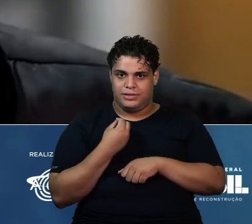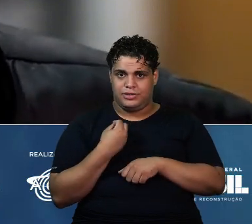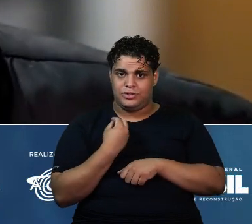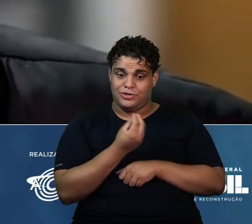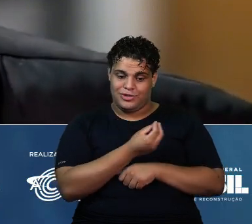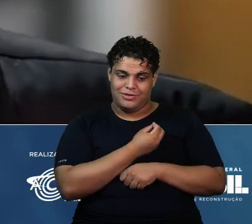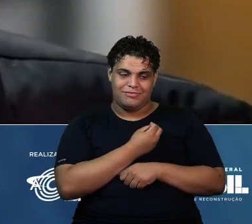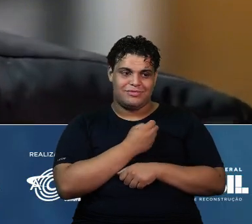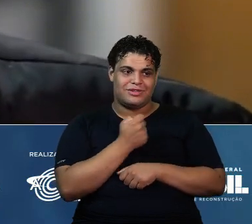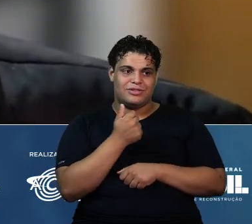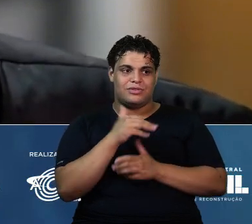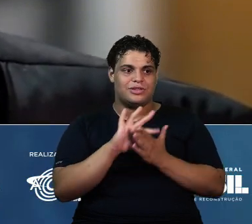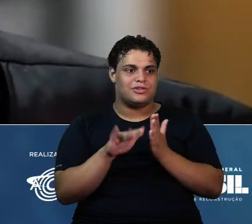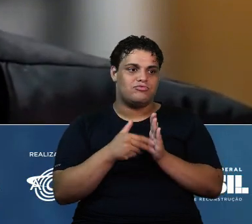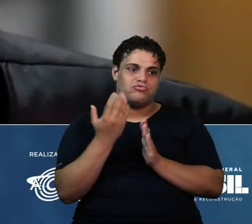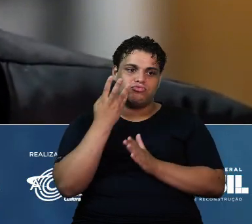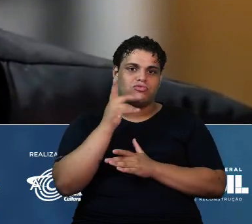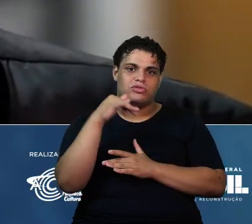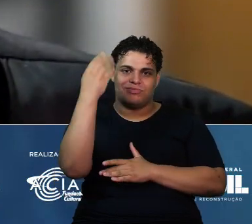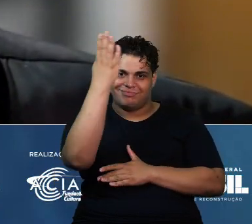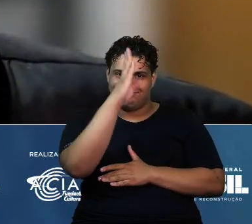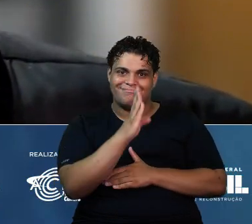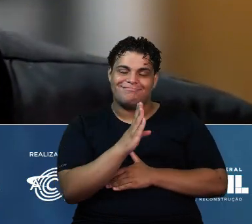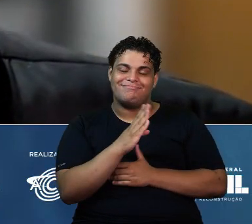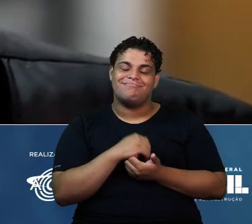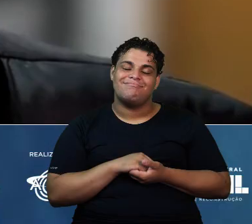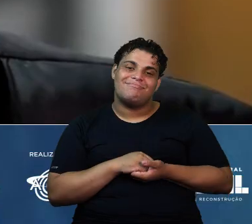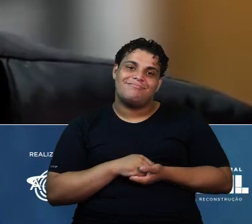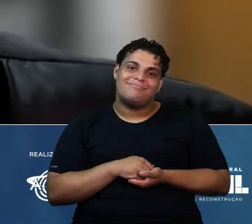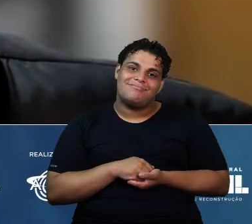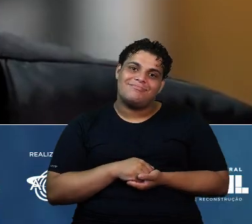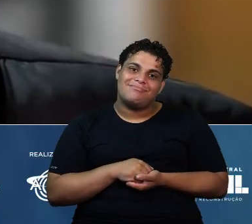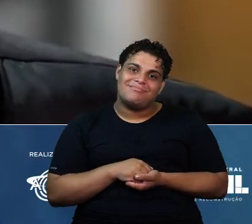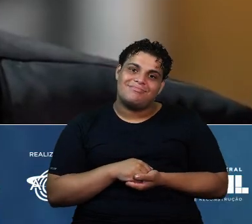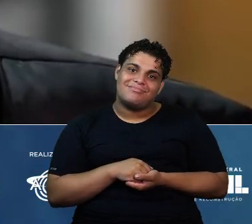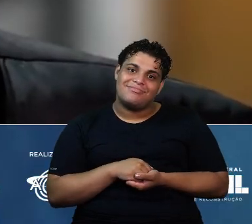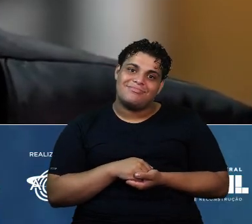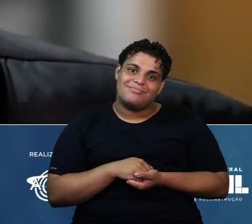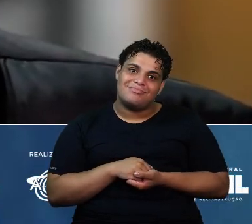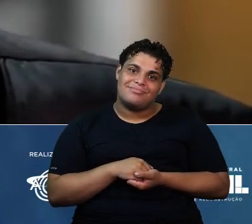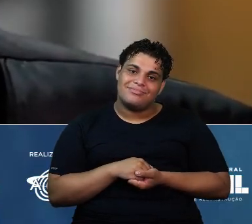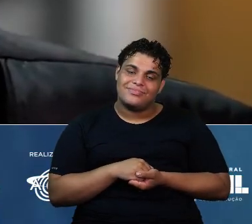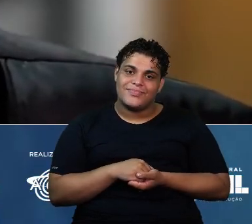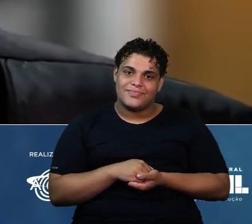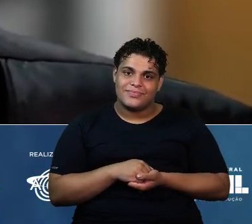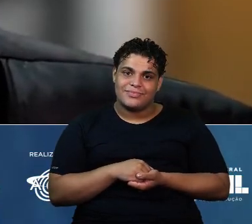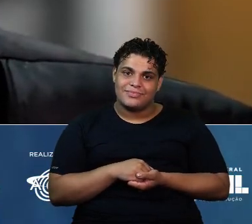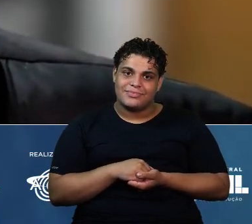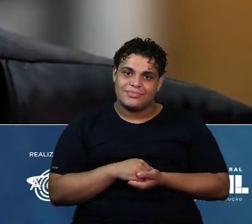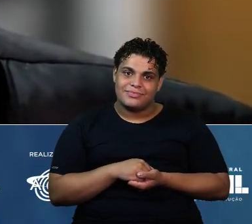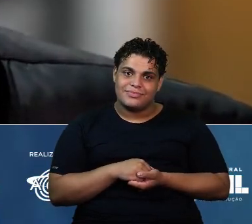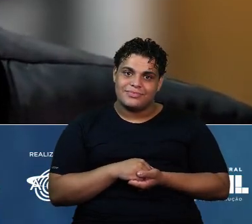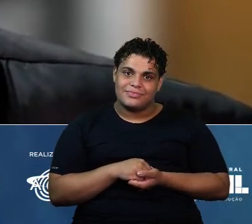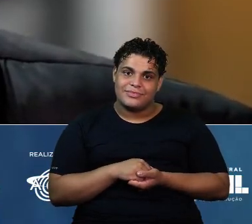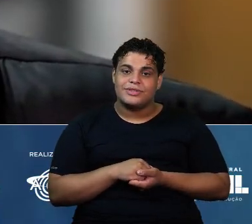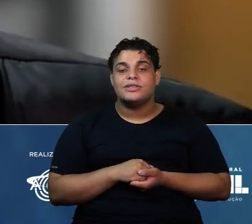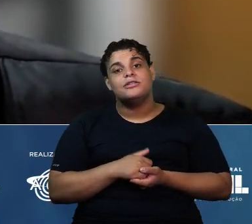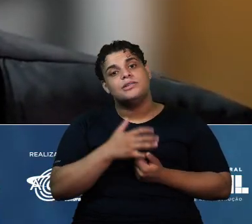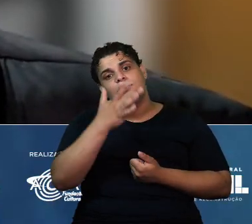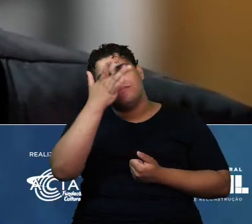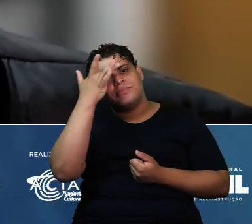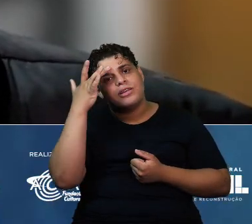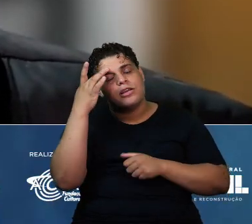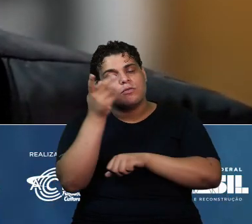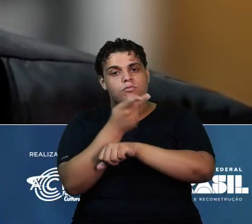da maioria das crianças brasileiras. E, consequentemente, as pessoas procuram